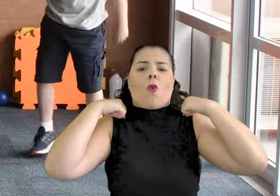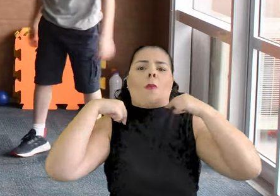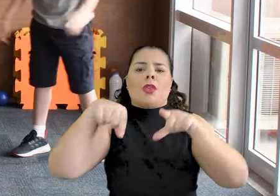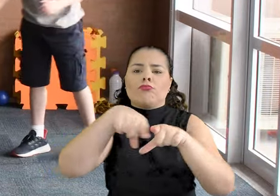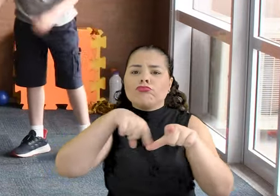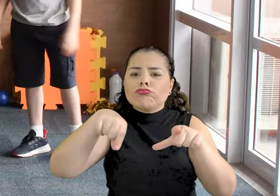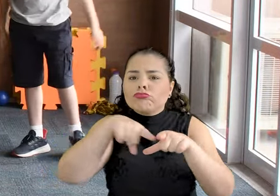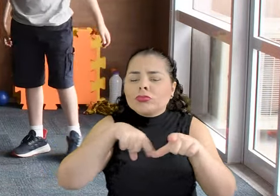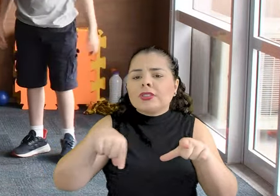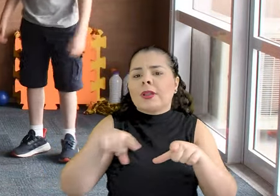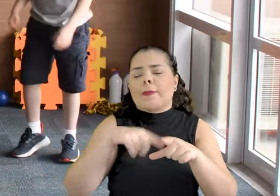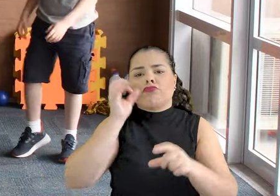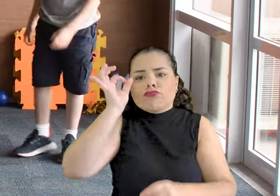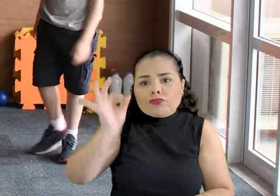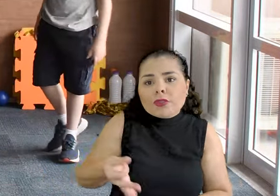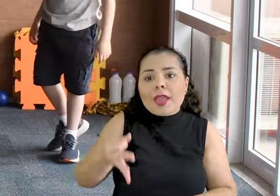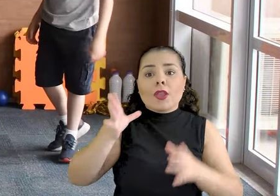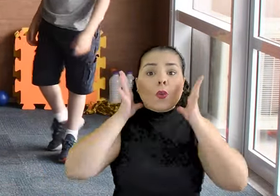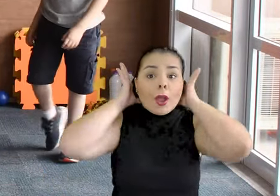Agora eu vou te dar